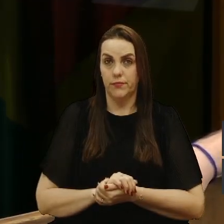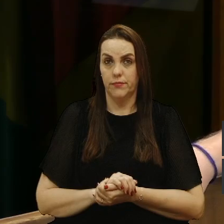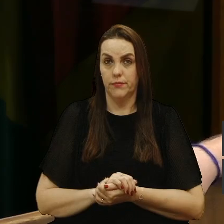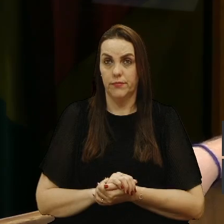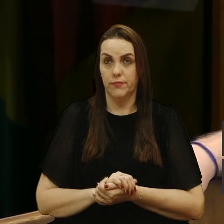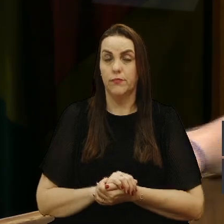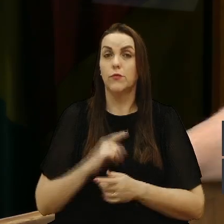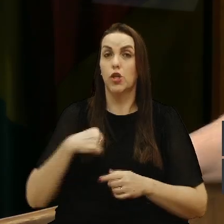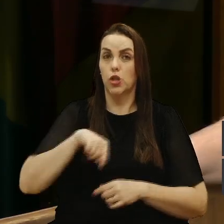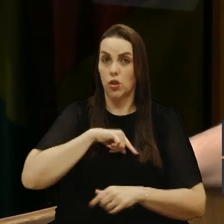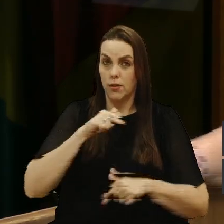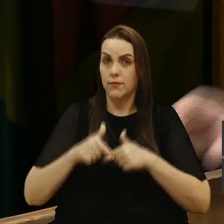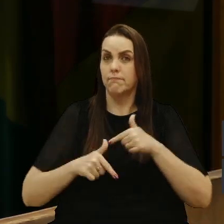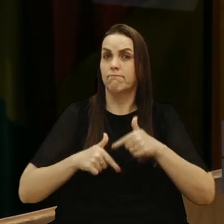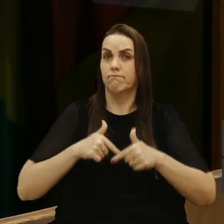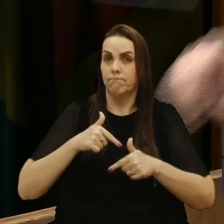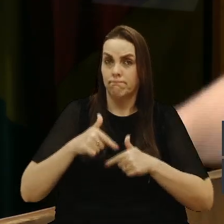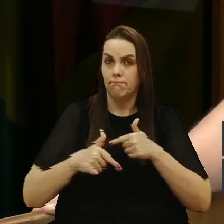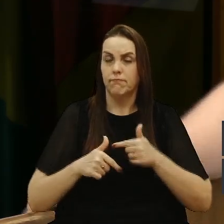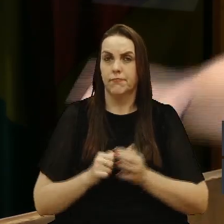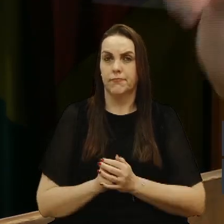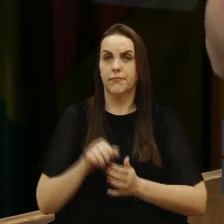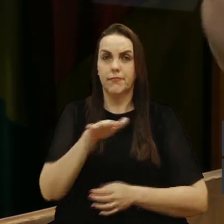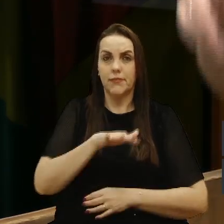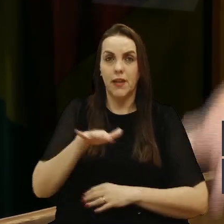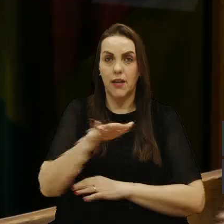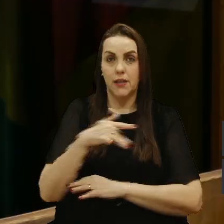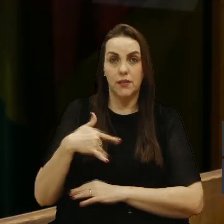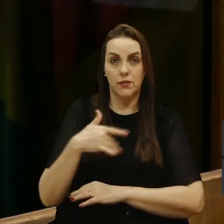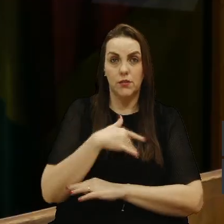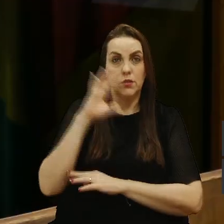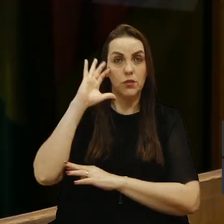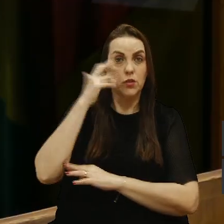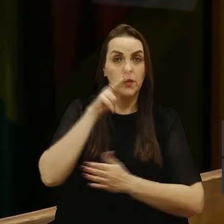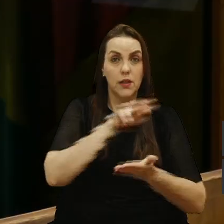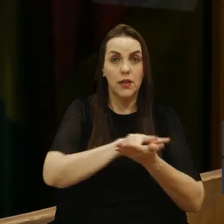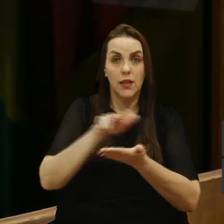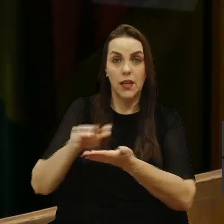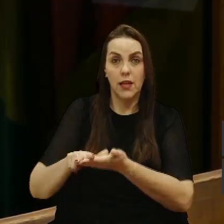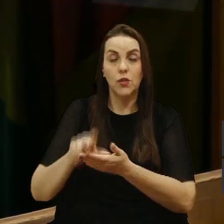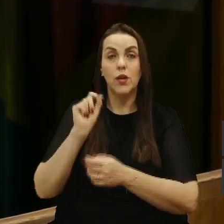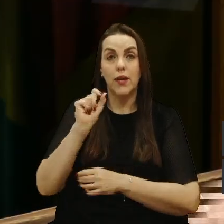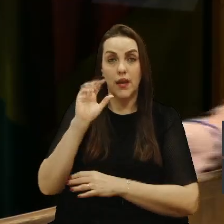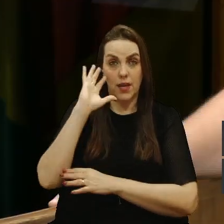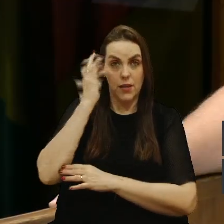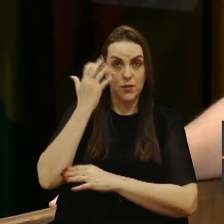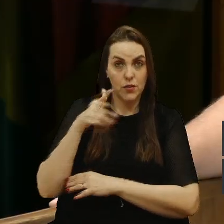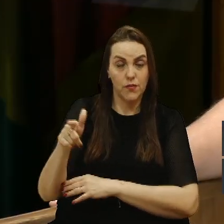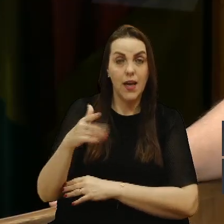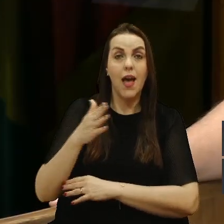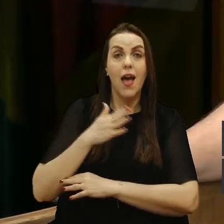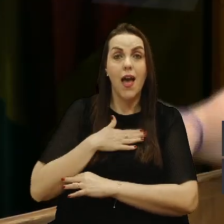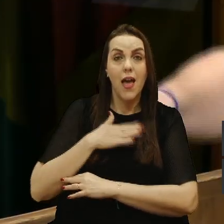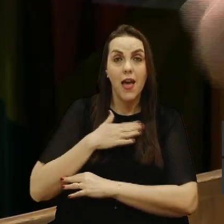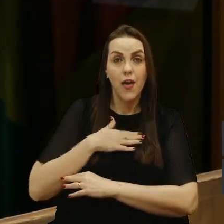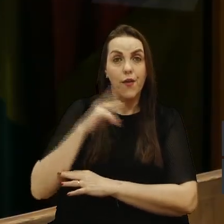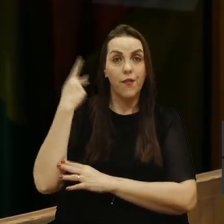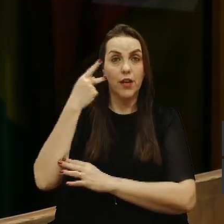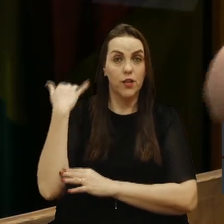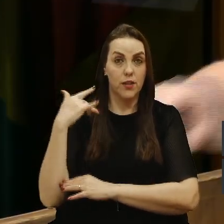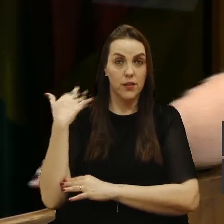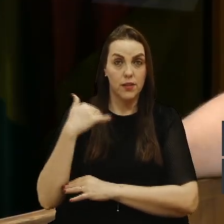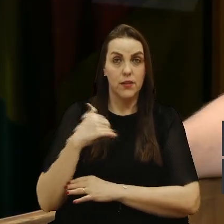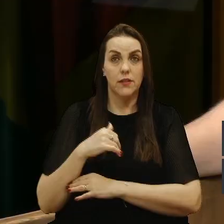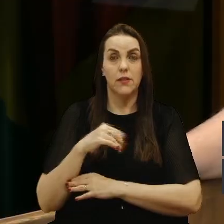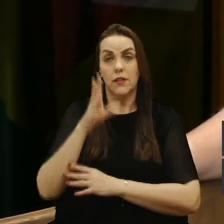Nós trabalhamos muito. Na saúde, para a solução dos leitos, quem levou a solução dos leitos fui eu e a vereadora Andressa. E o prefeito Adiló